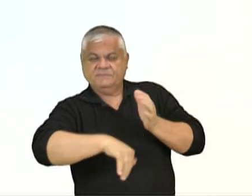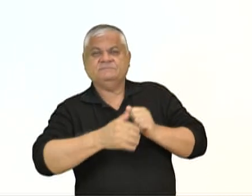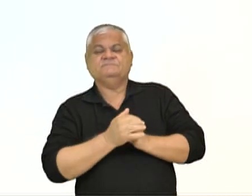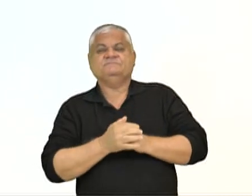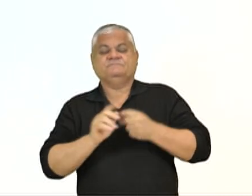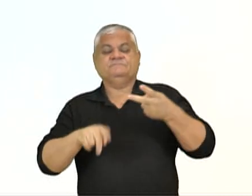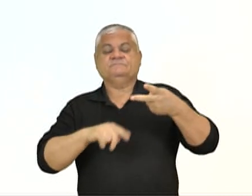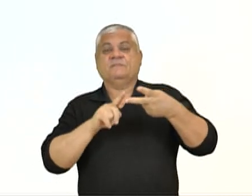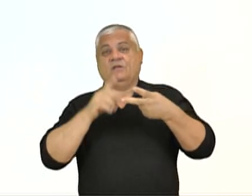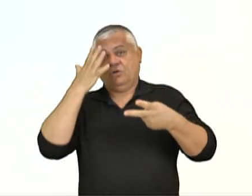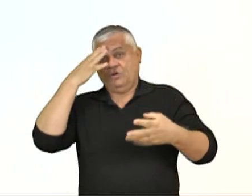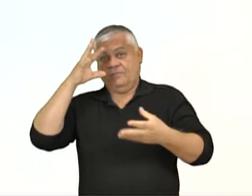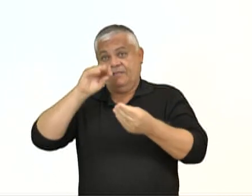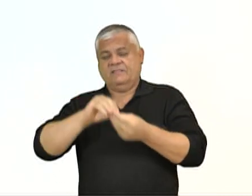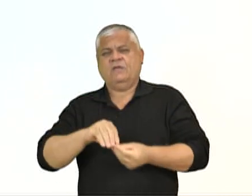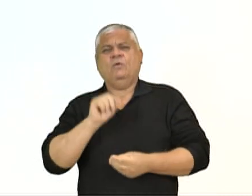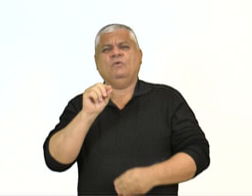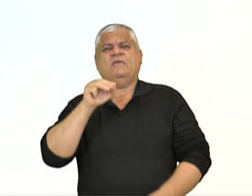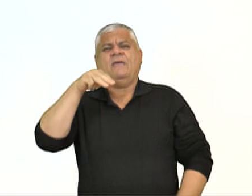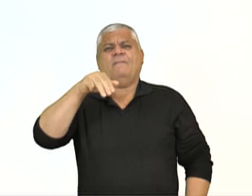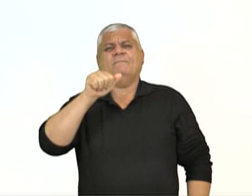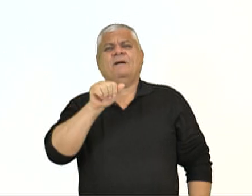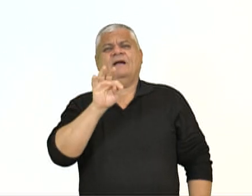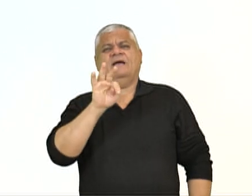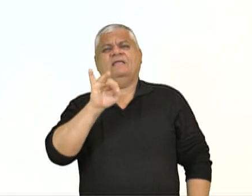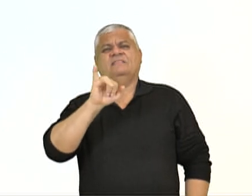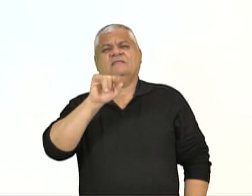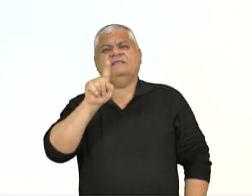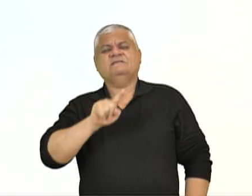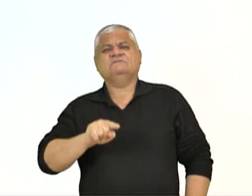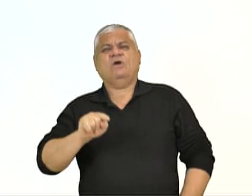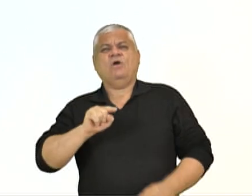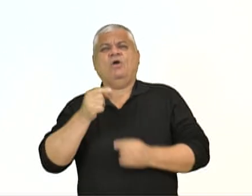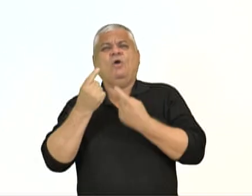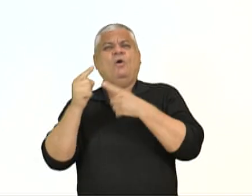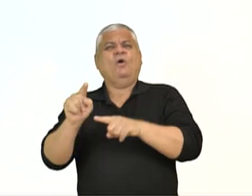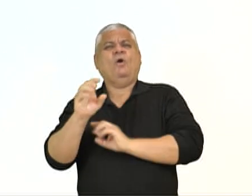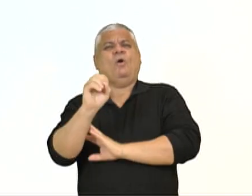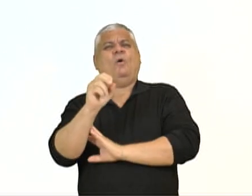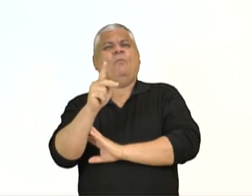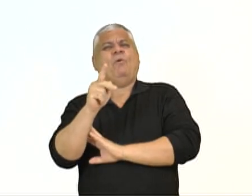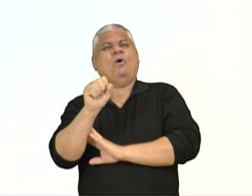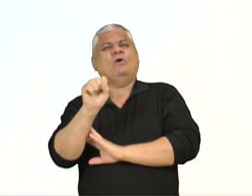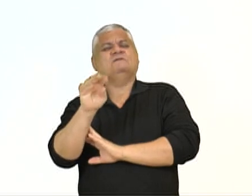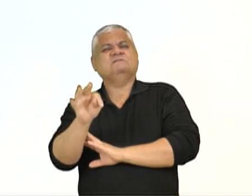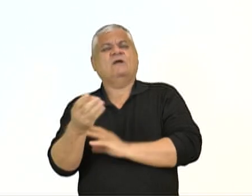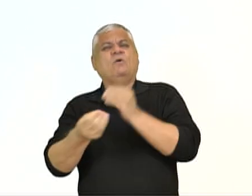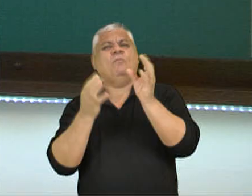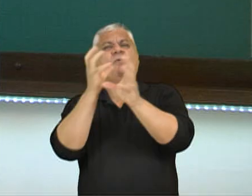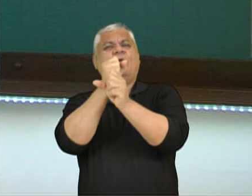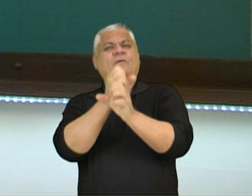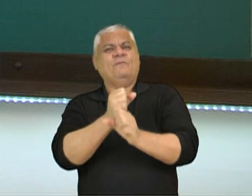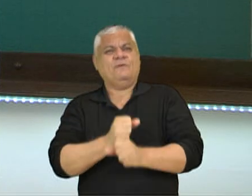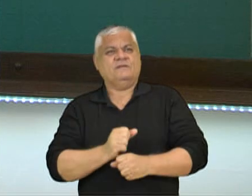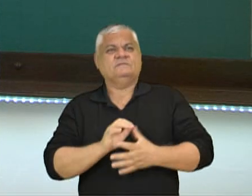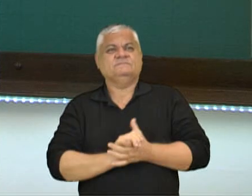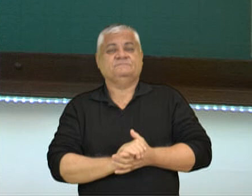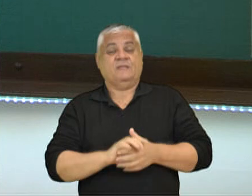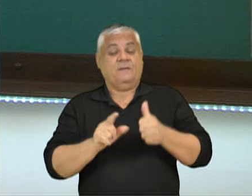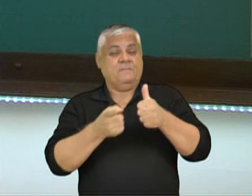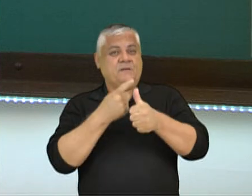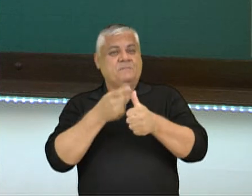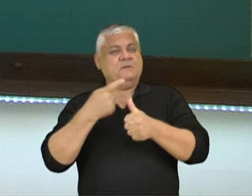Também vamos compreender o que é uma matriz oposta e como calcular a subtração de matrizes. Então